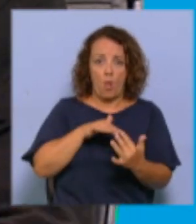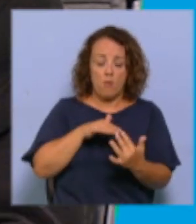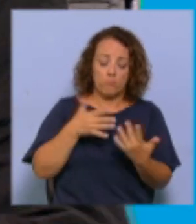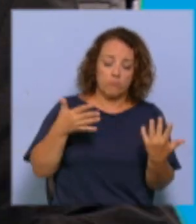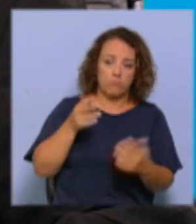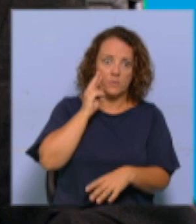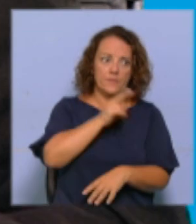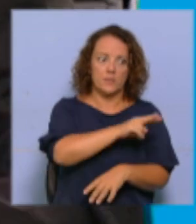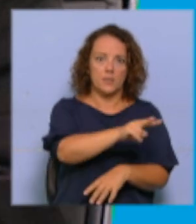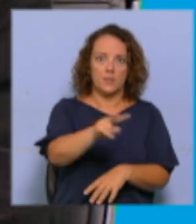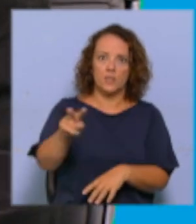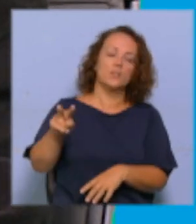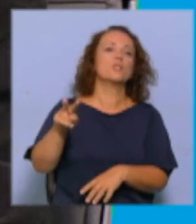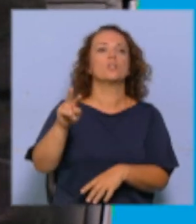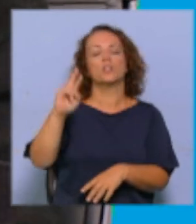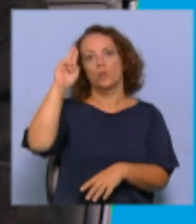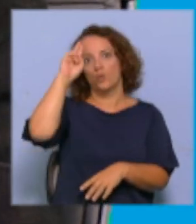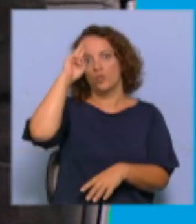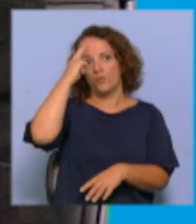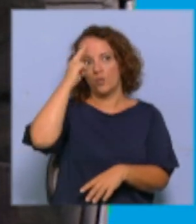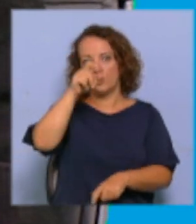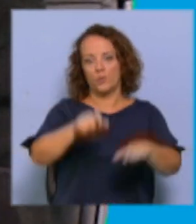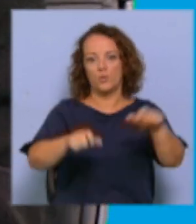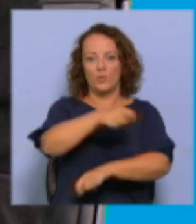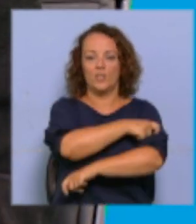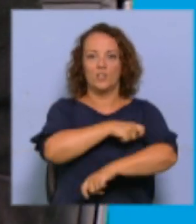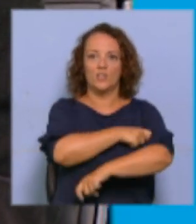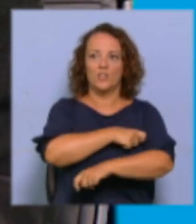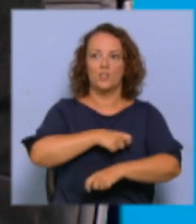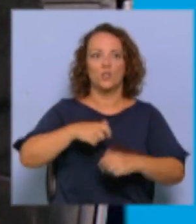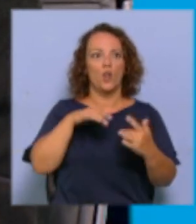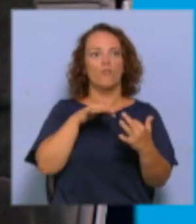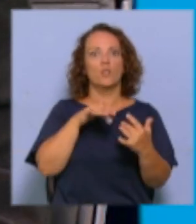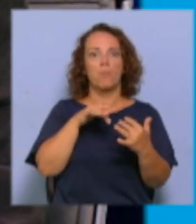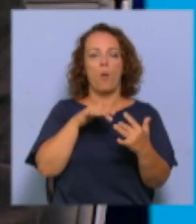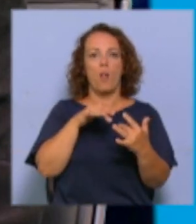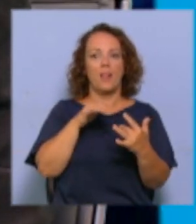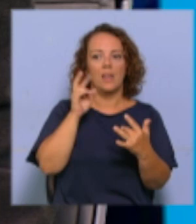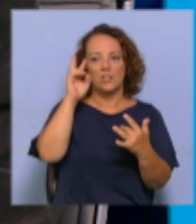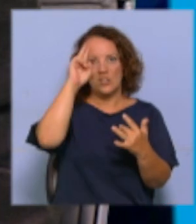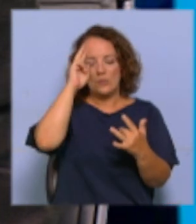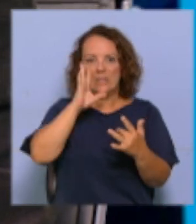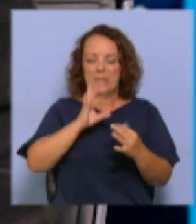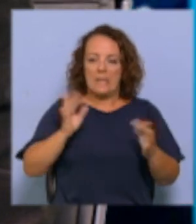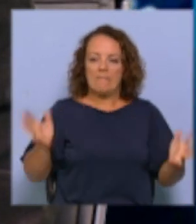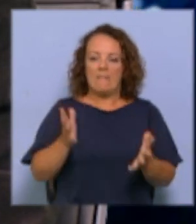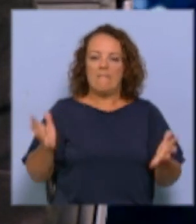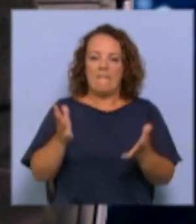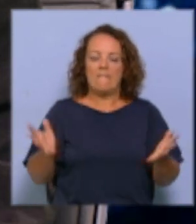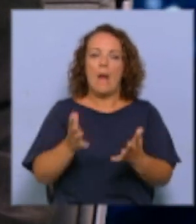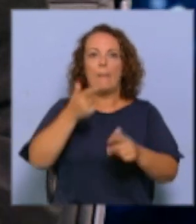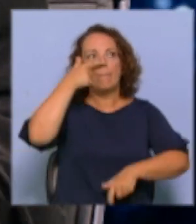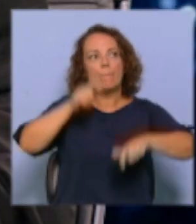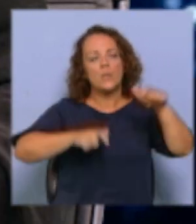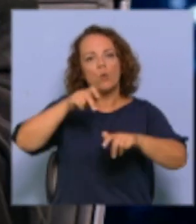o esforço que os agentes do futebol estão a tentar fazer para começarem a regressar ao público.